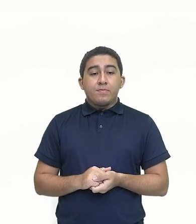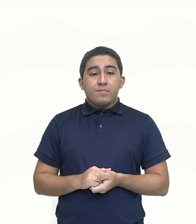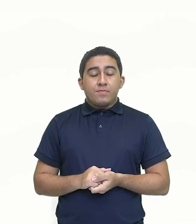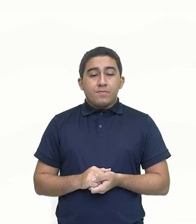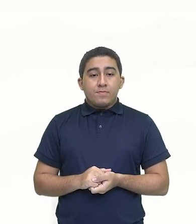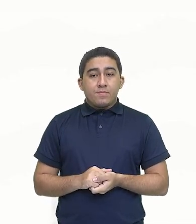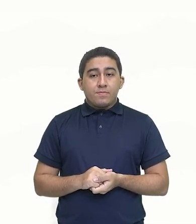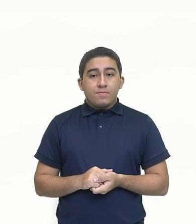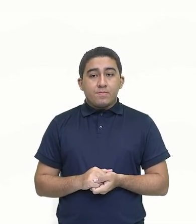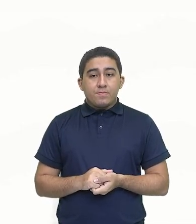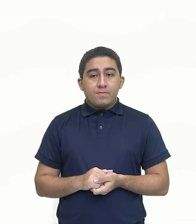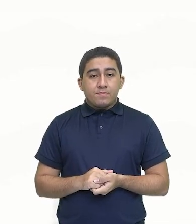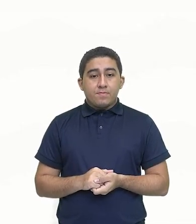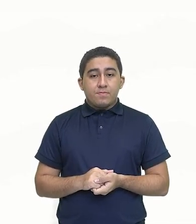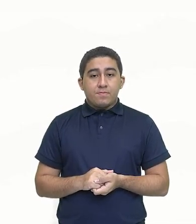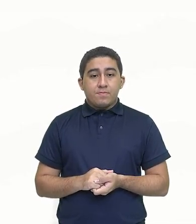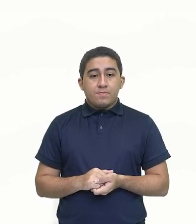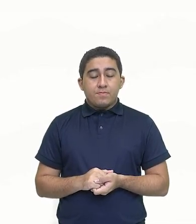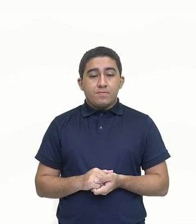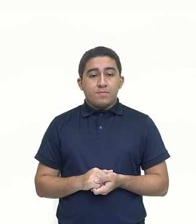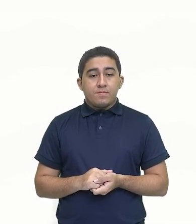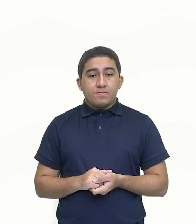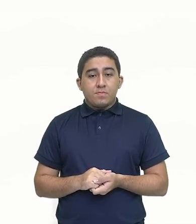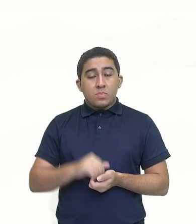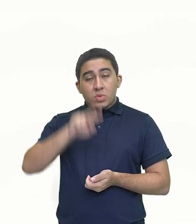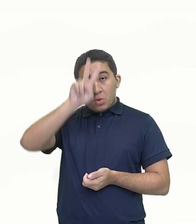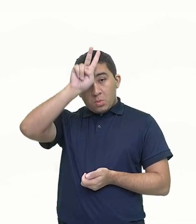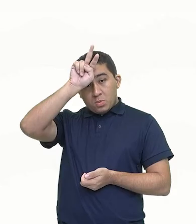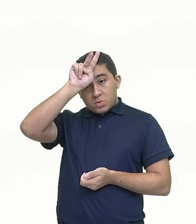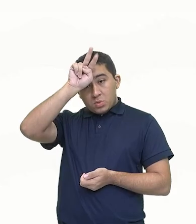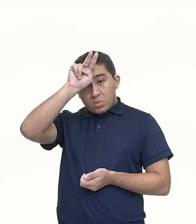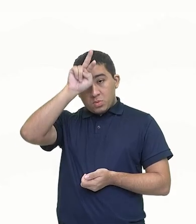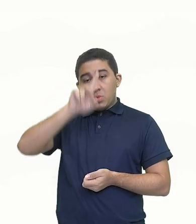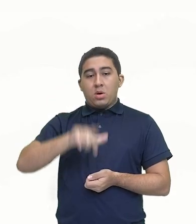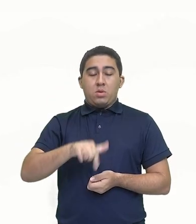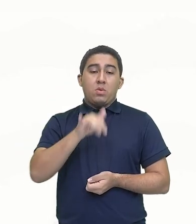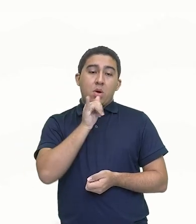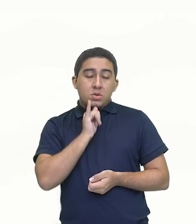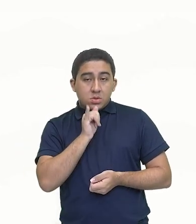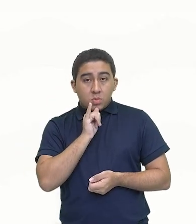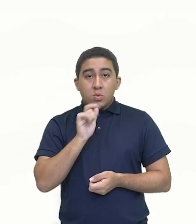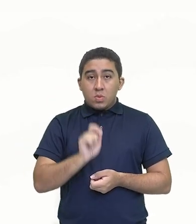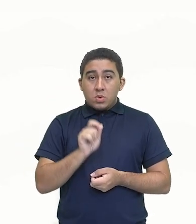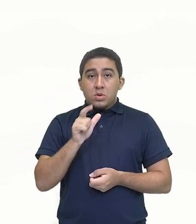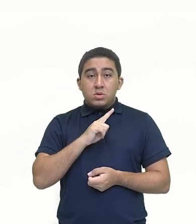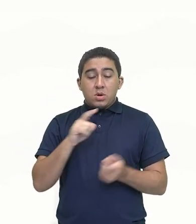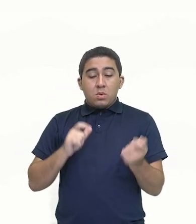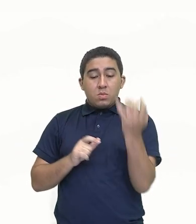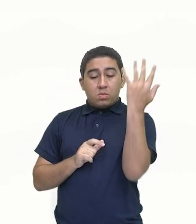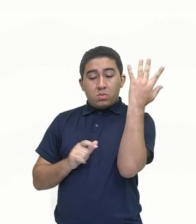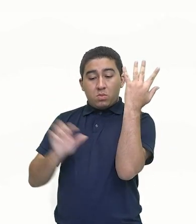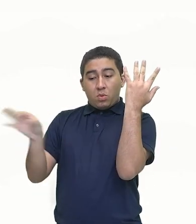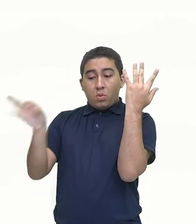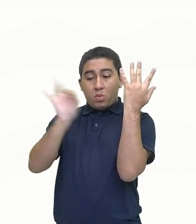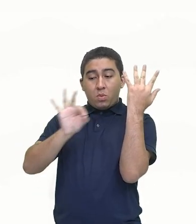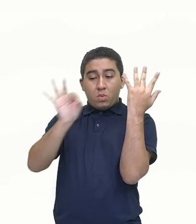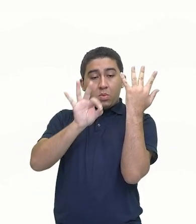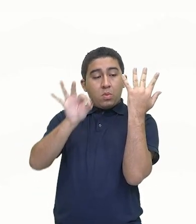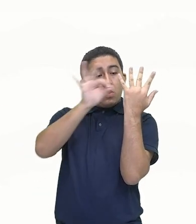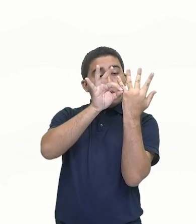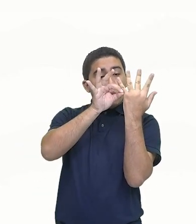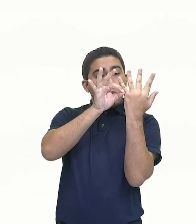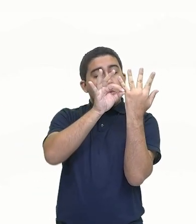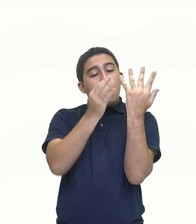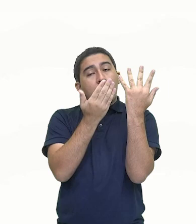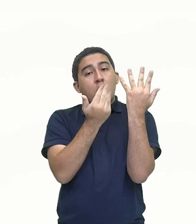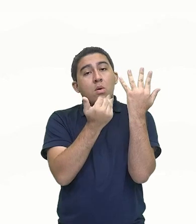em si. O besouro, ele é um exemplo de consumidor primário, porque ele vai se alimentar, olha